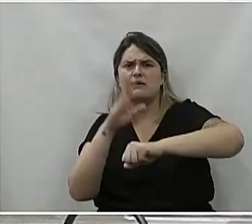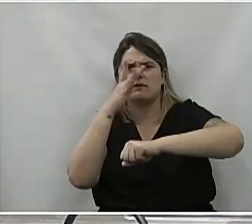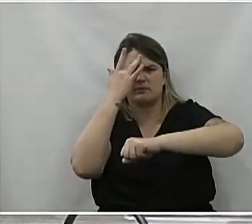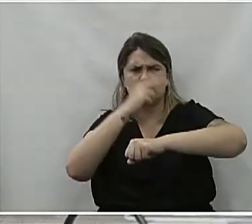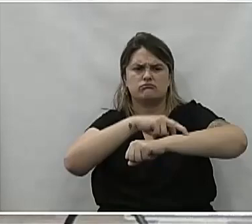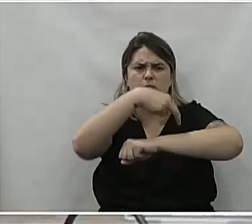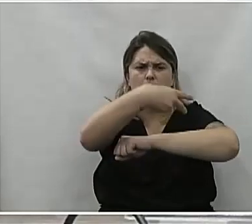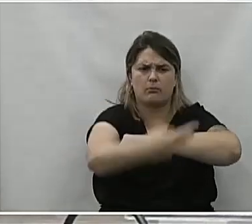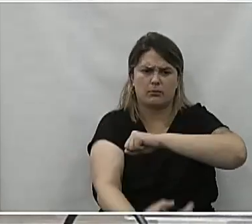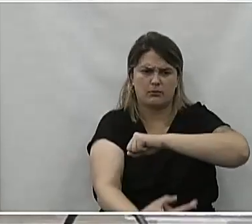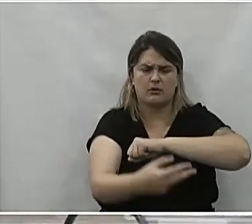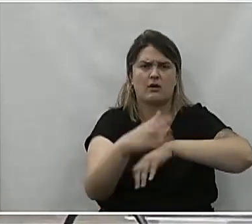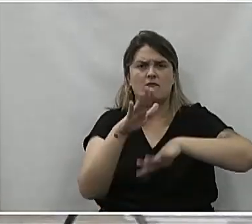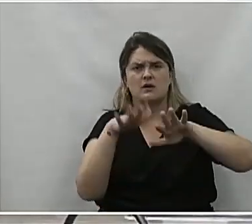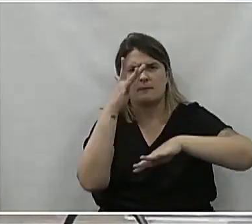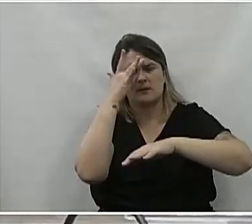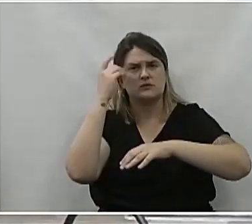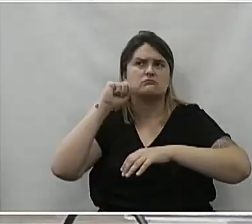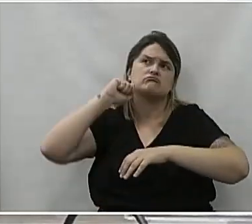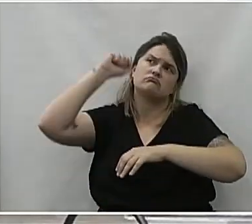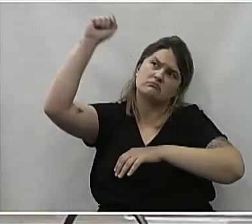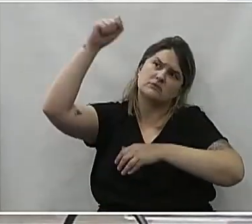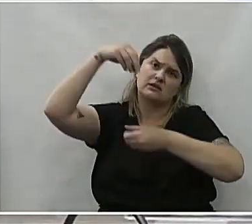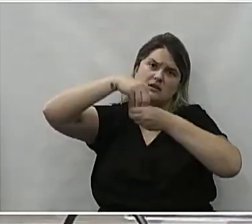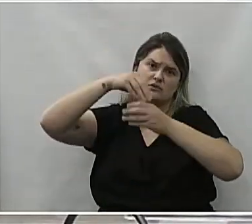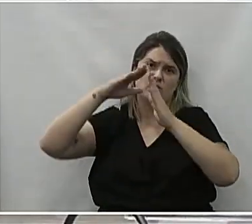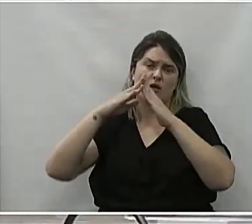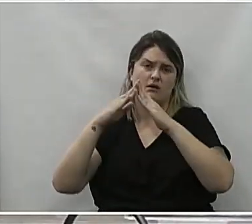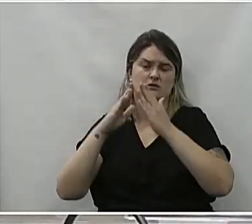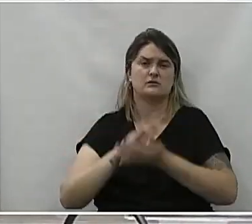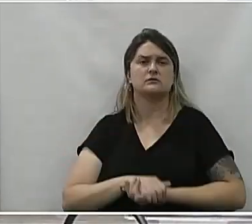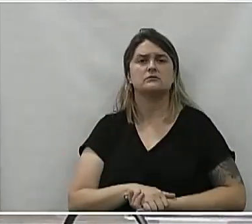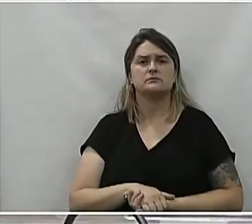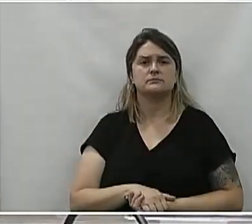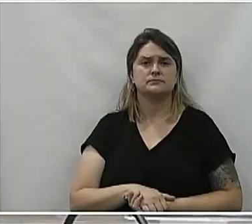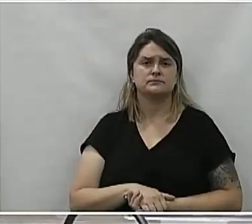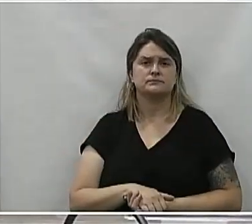Acabam se jogando Nas pontes Muitas pessoas Acabam se enforcando Dentro das suas residências